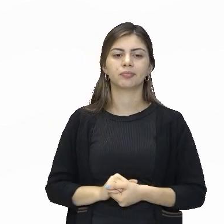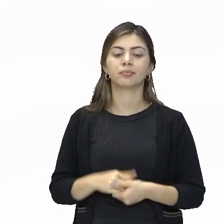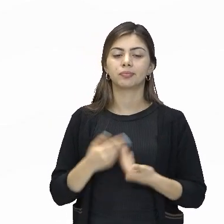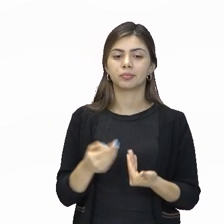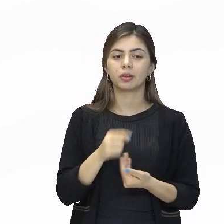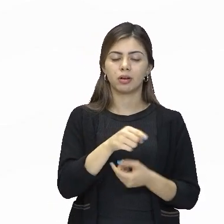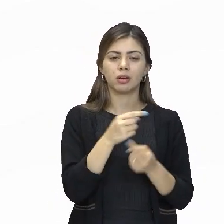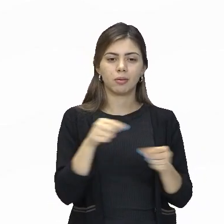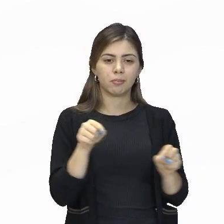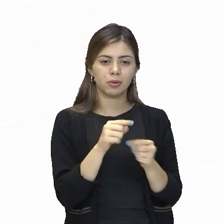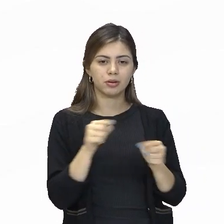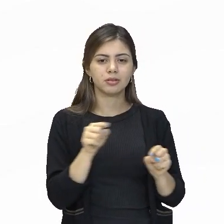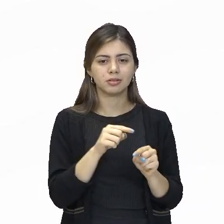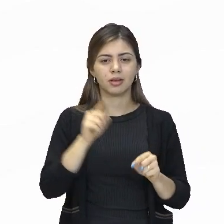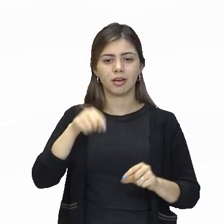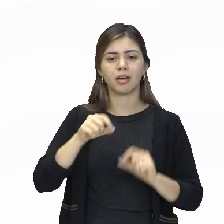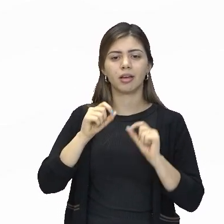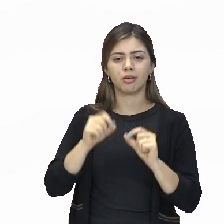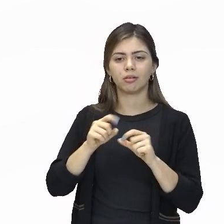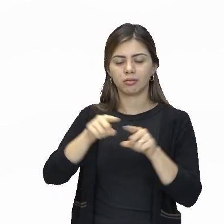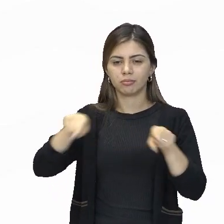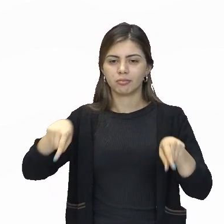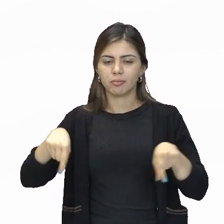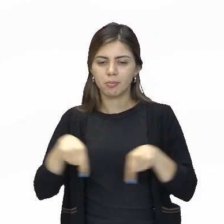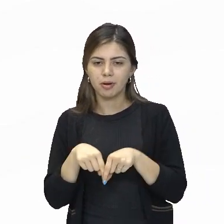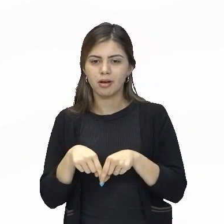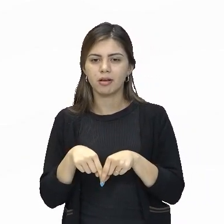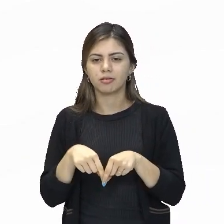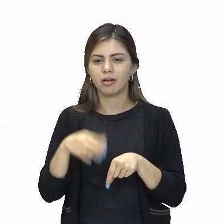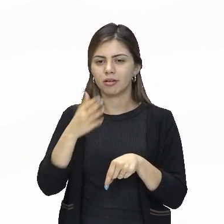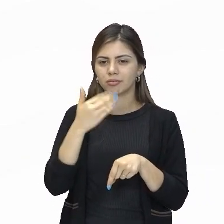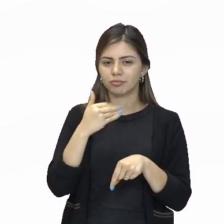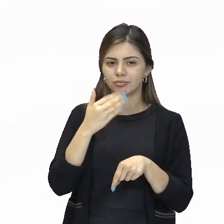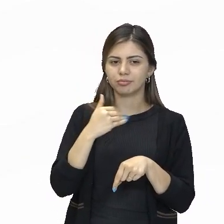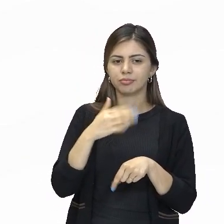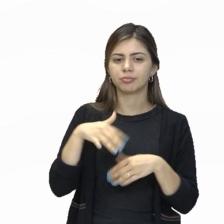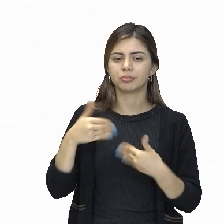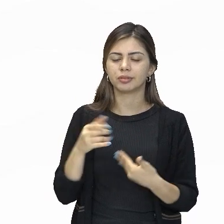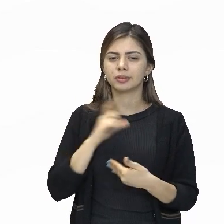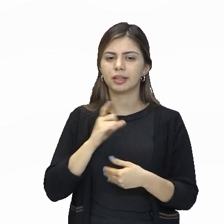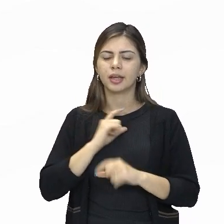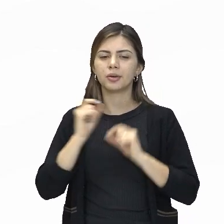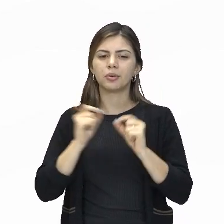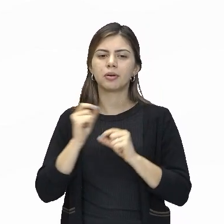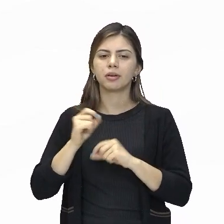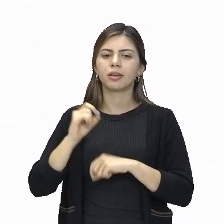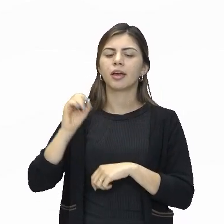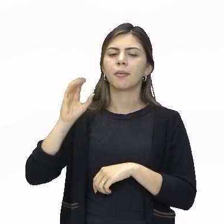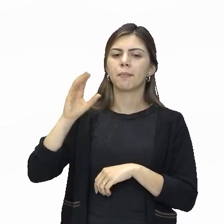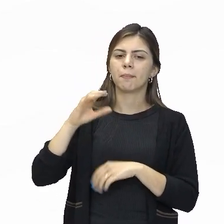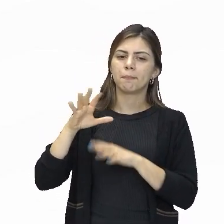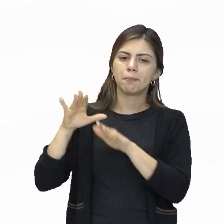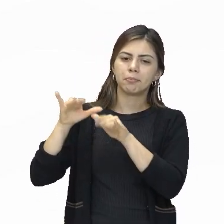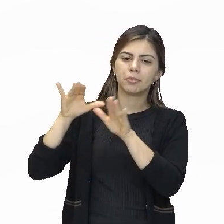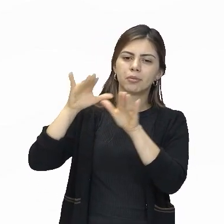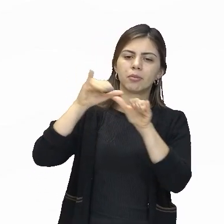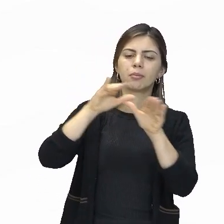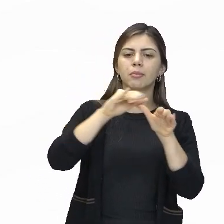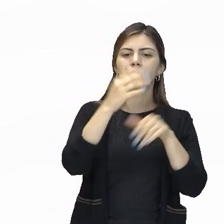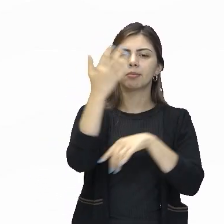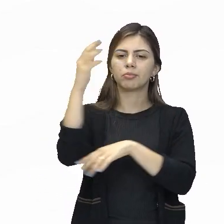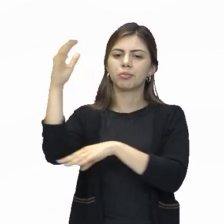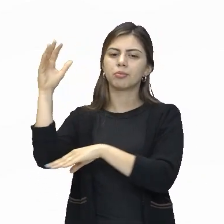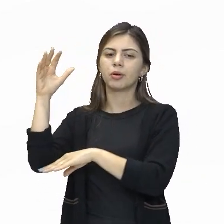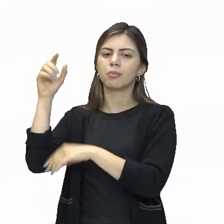poesia pau-brasil é uma sala de jantar domingueira, com passarinhos cantando na mata resumida das gaiolas,